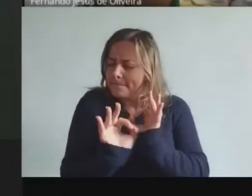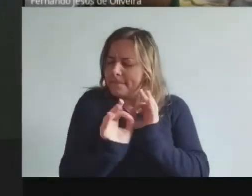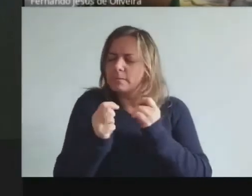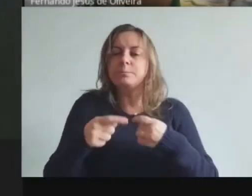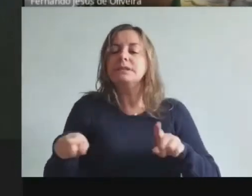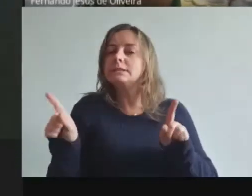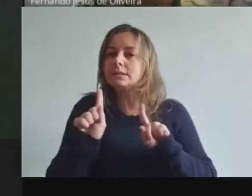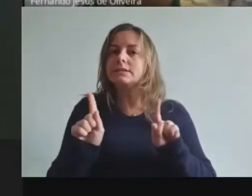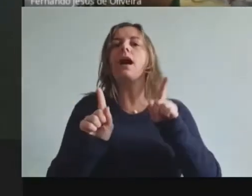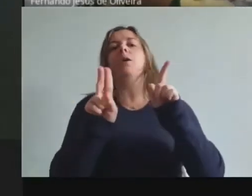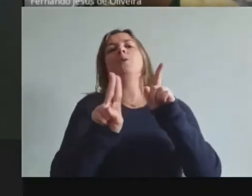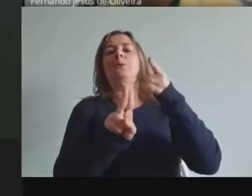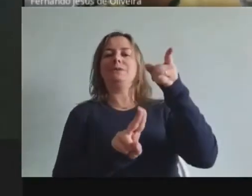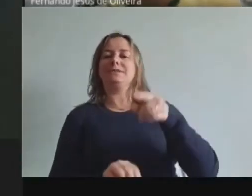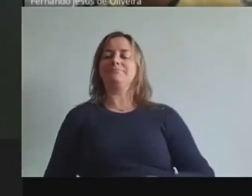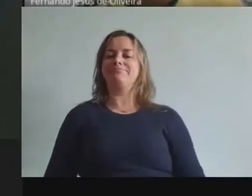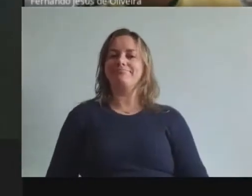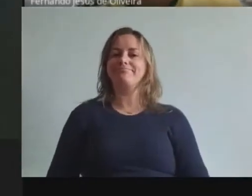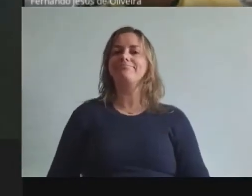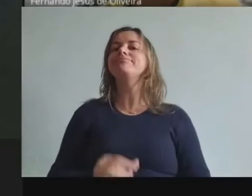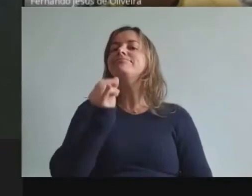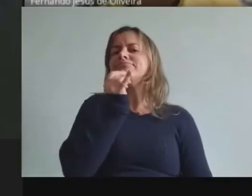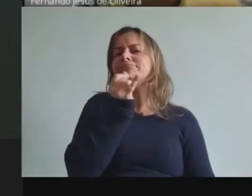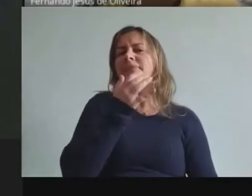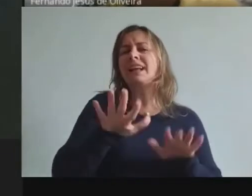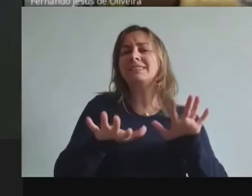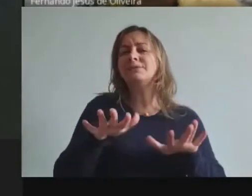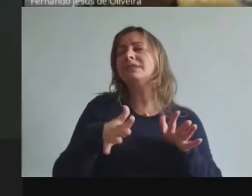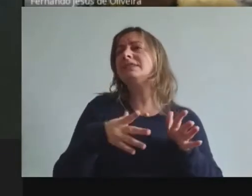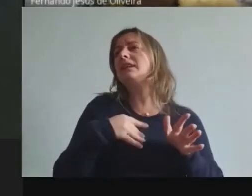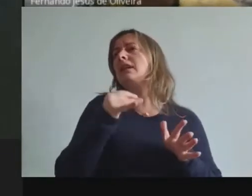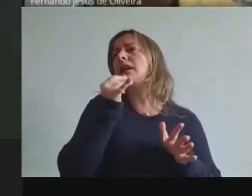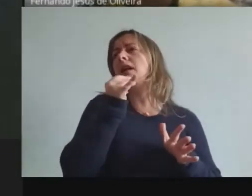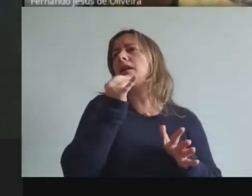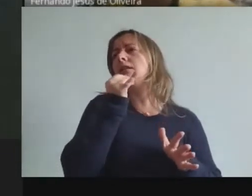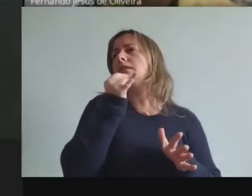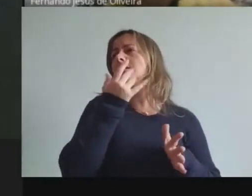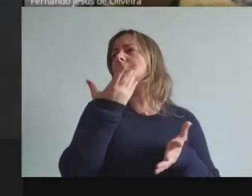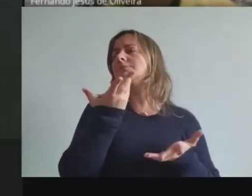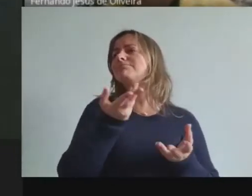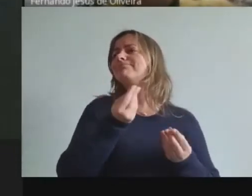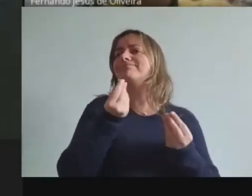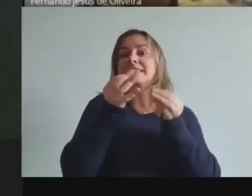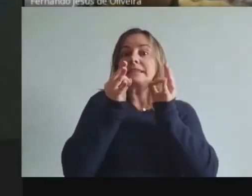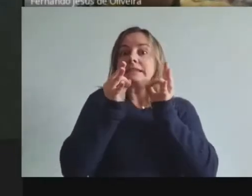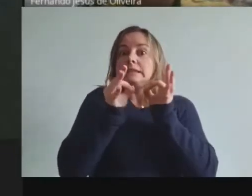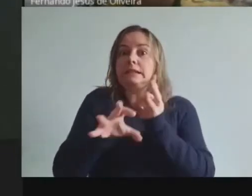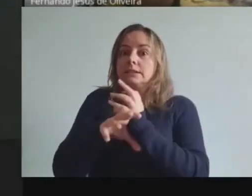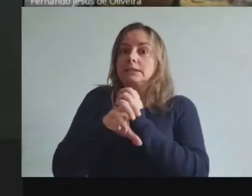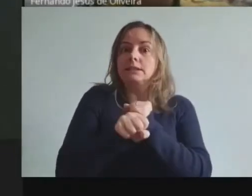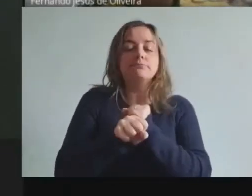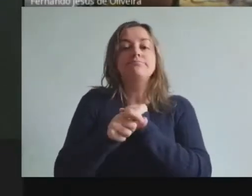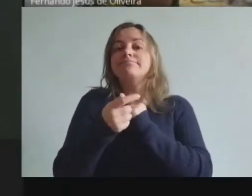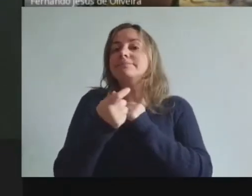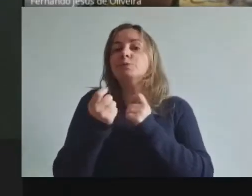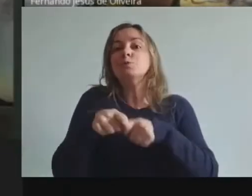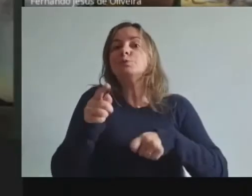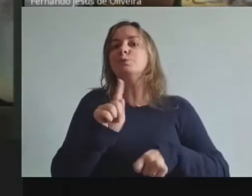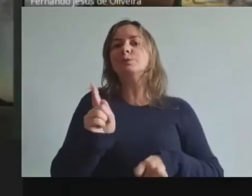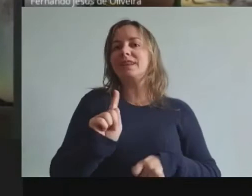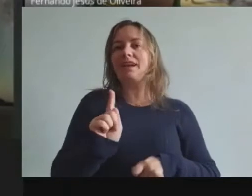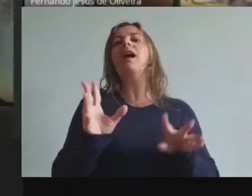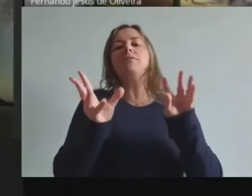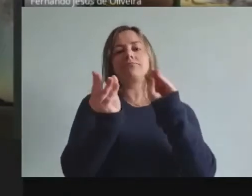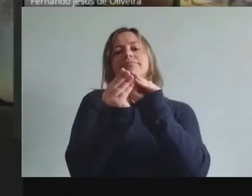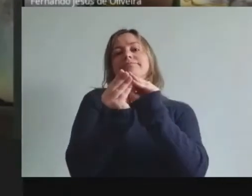porque, em alguns casos, a gente nem tem como determinar com uma precisão. Então, a gente vai pela ordem de grandeza, tá? Só para